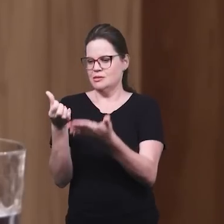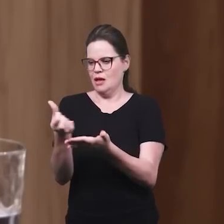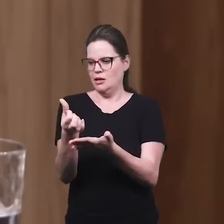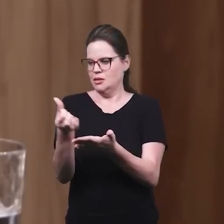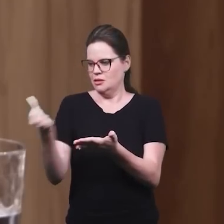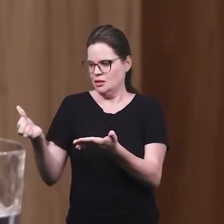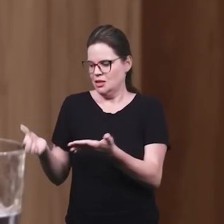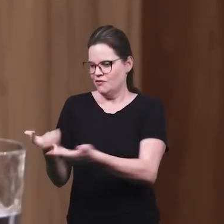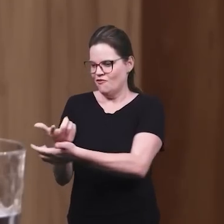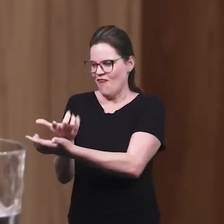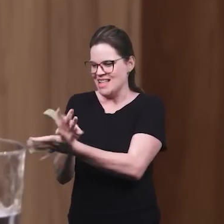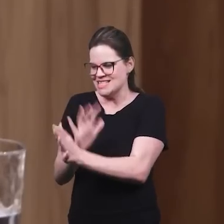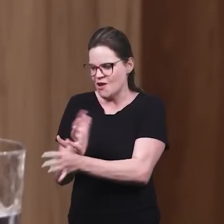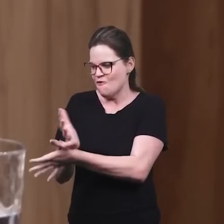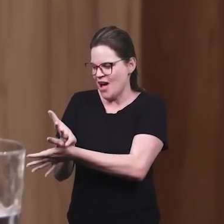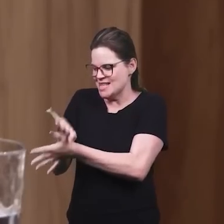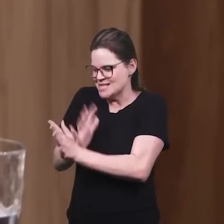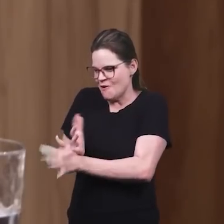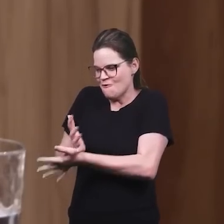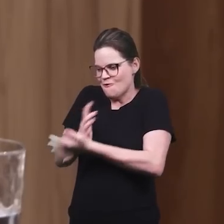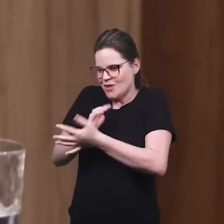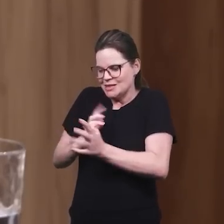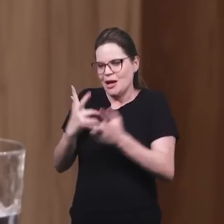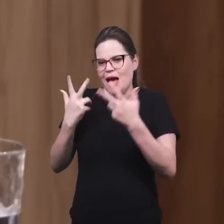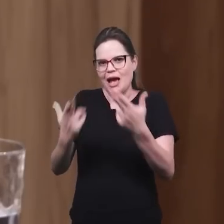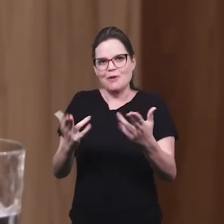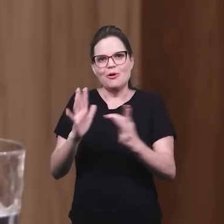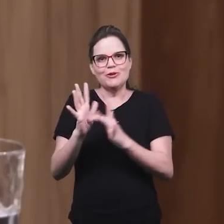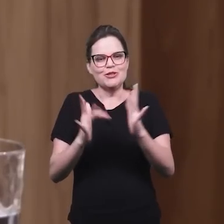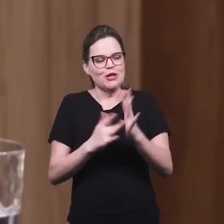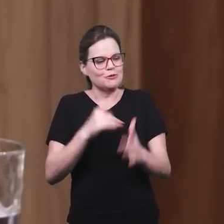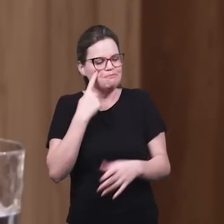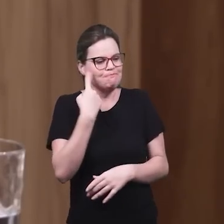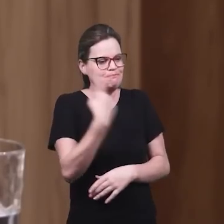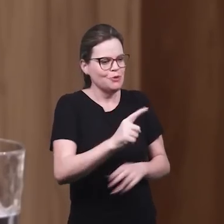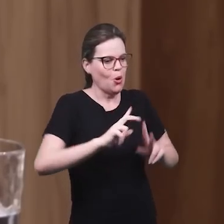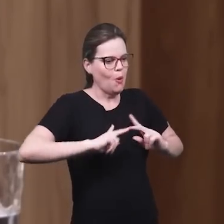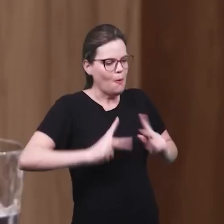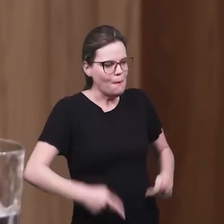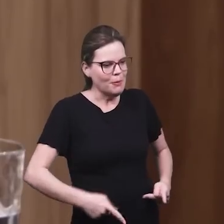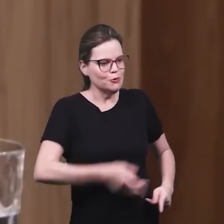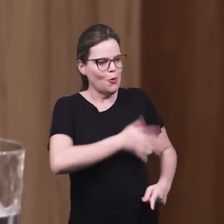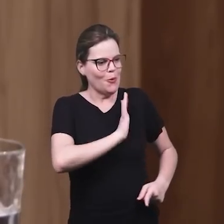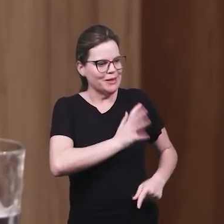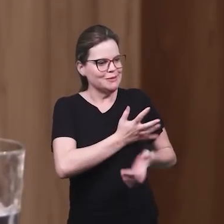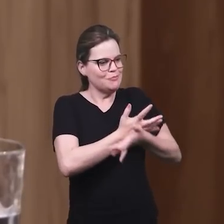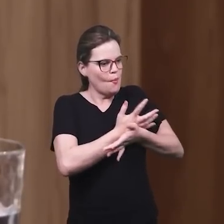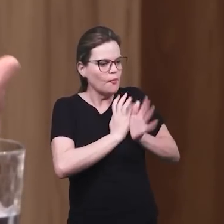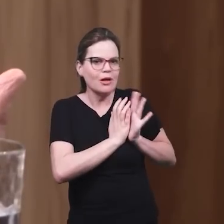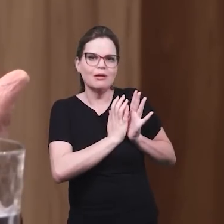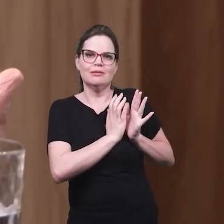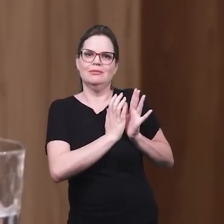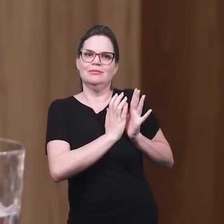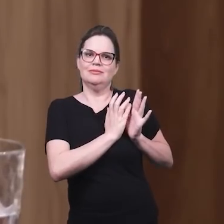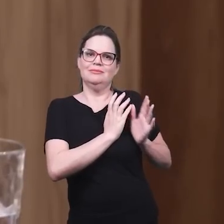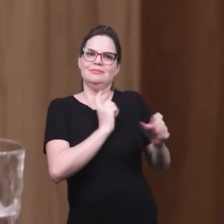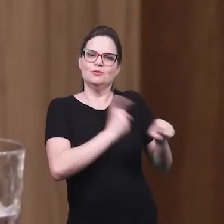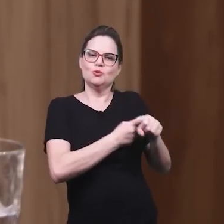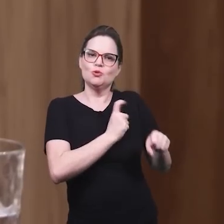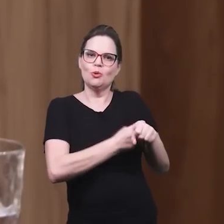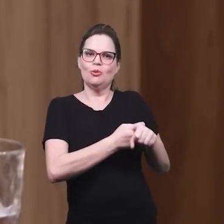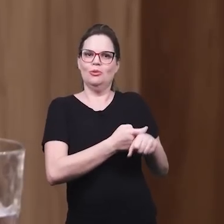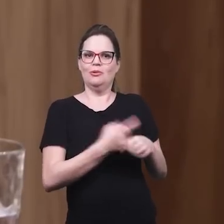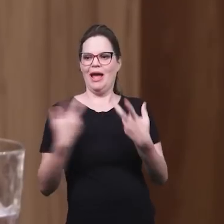o coração endurecido, né? Ou a gente usa dizer, tem uma palavra bem clássica, né? Que é empedernido, né? Coração